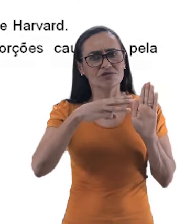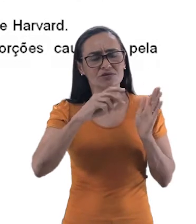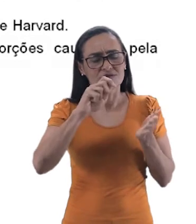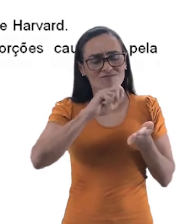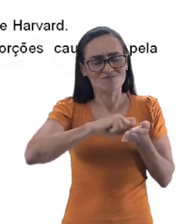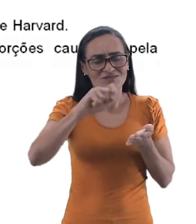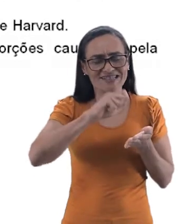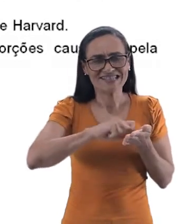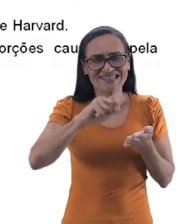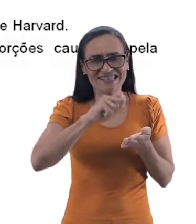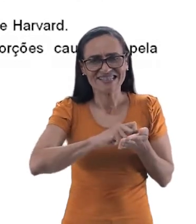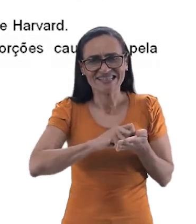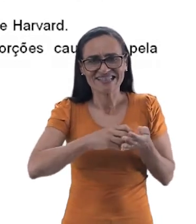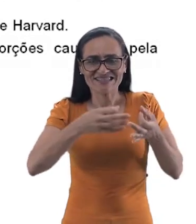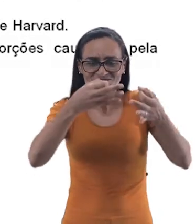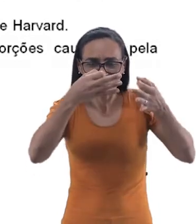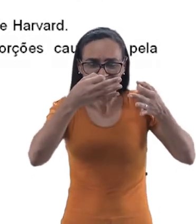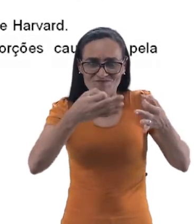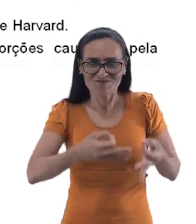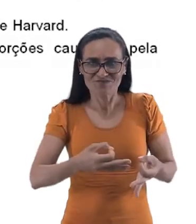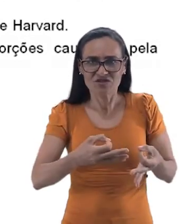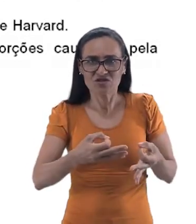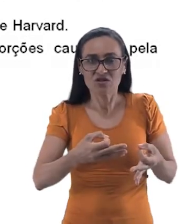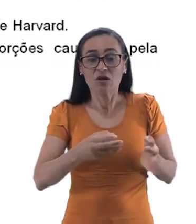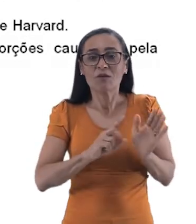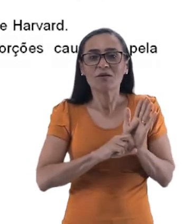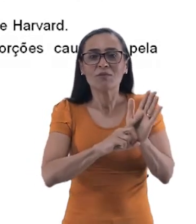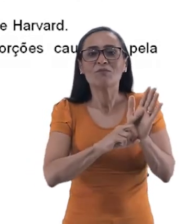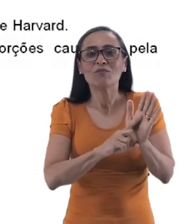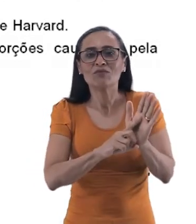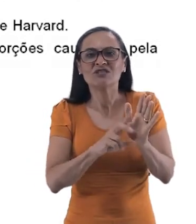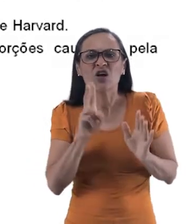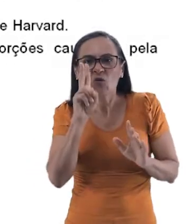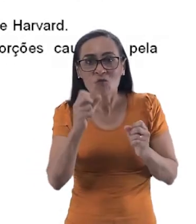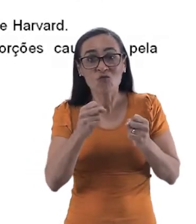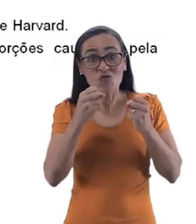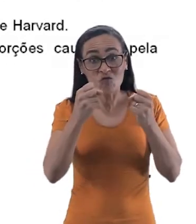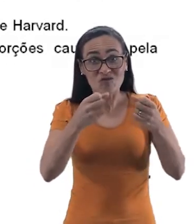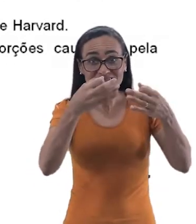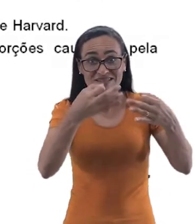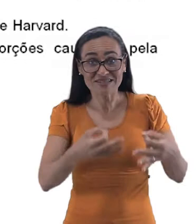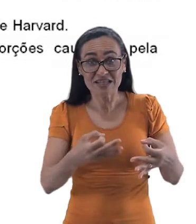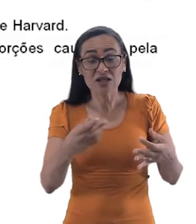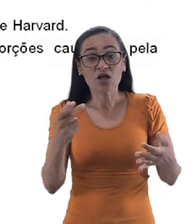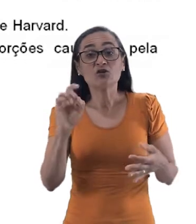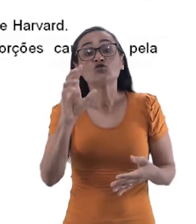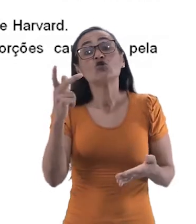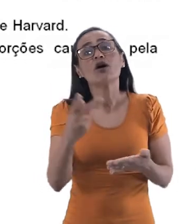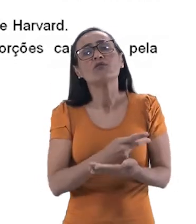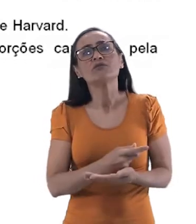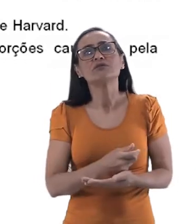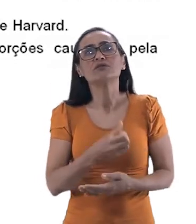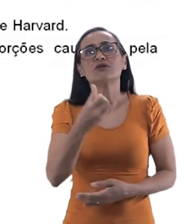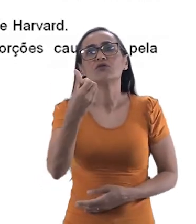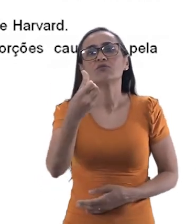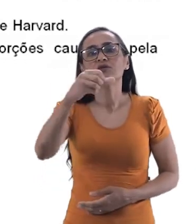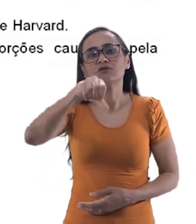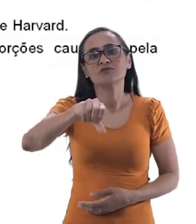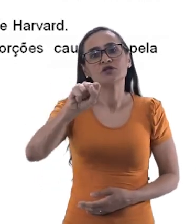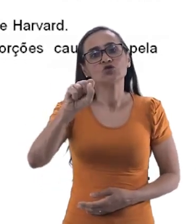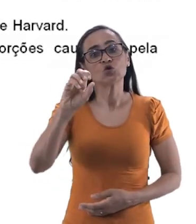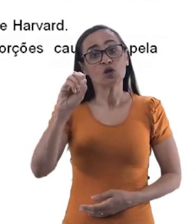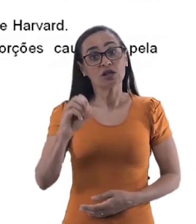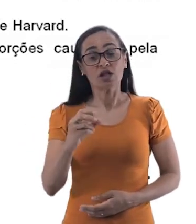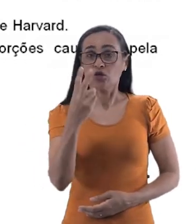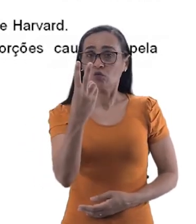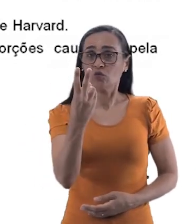metodologia escrita, fundamentada, como ferramenta gerencial, com força de ferramenta gerencial, isso ocorreu por volta da década